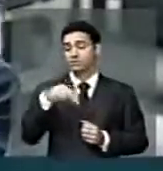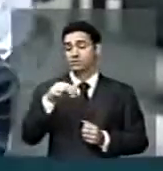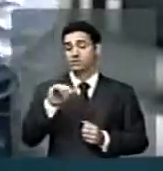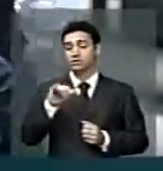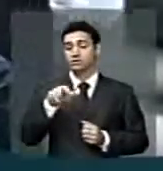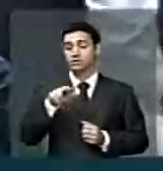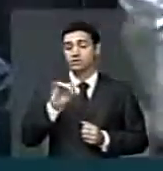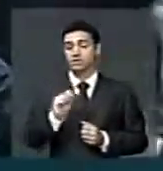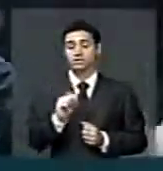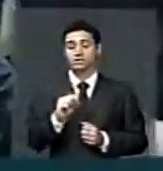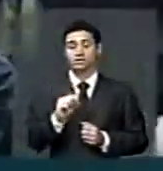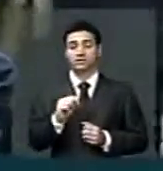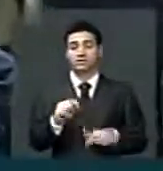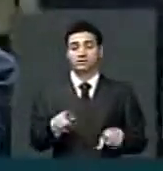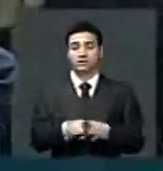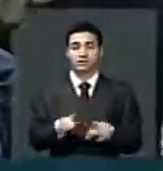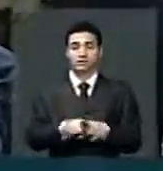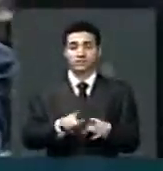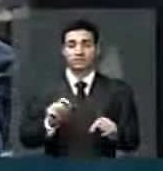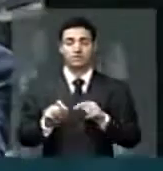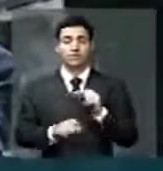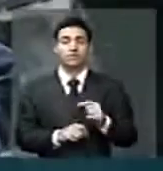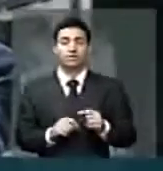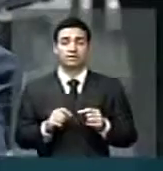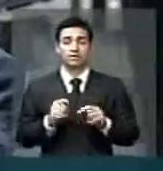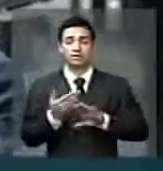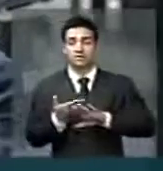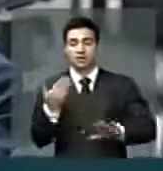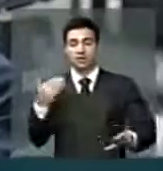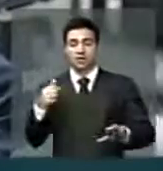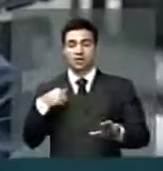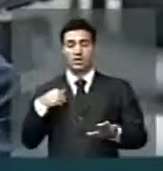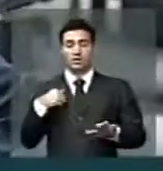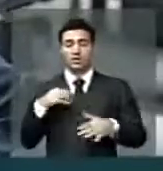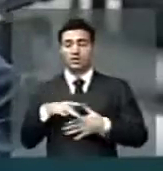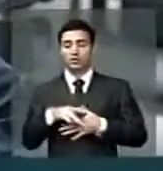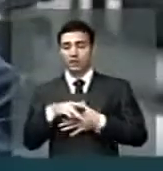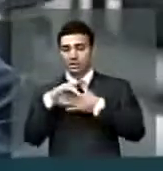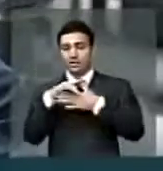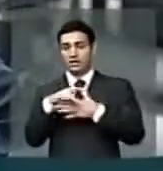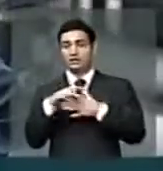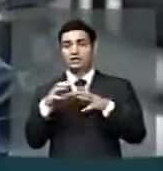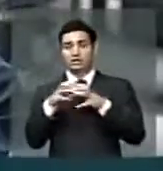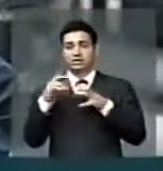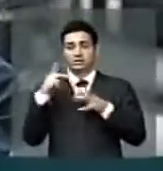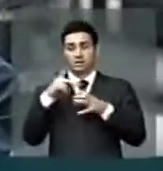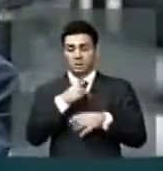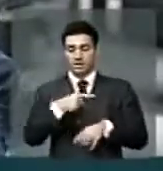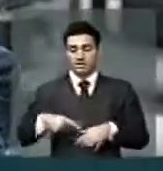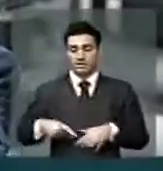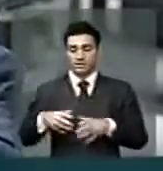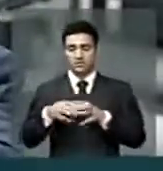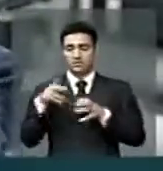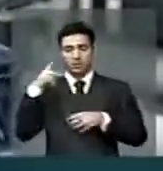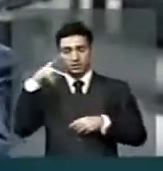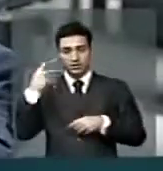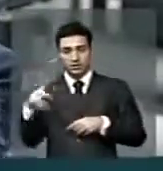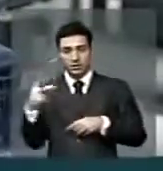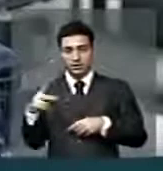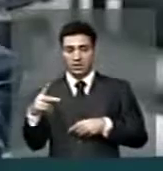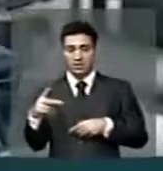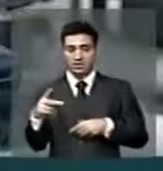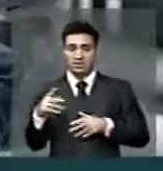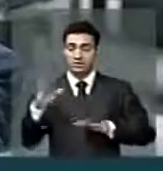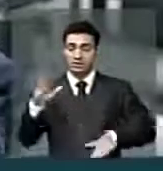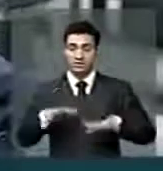com um gesto de grandeza se afastou da liderança do partido na Assembleia Legislativa, da presidência do partido, pode até se